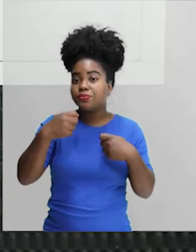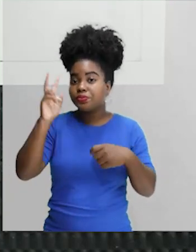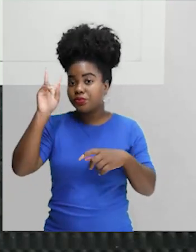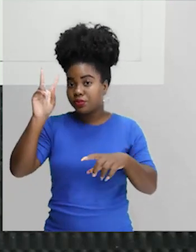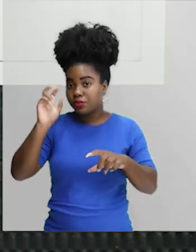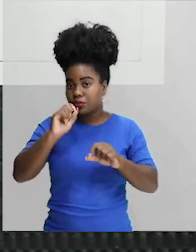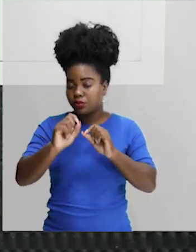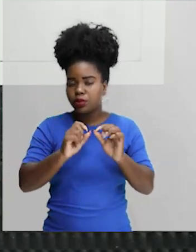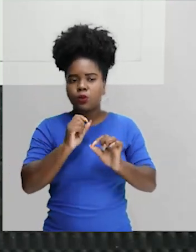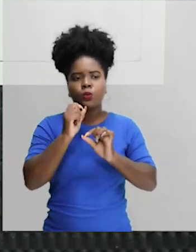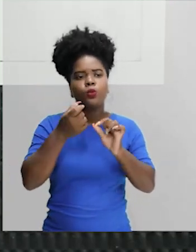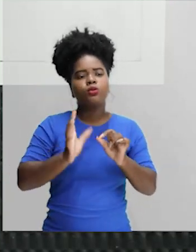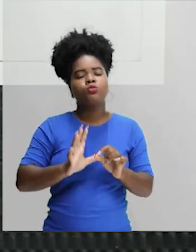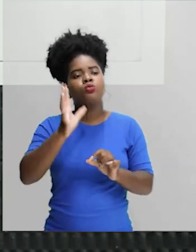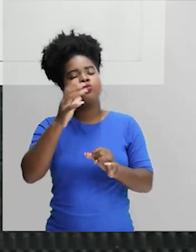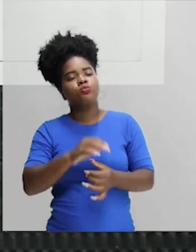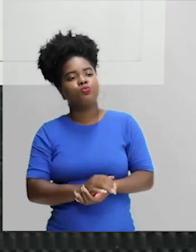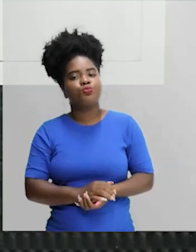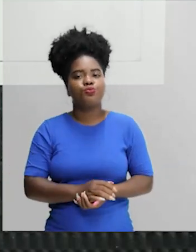que aconteceu.